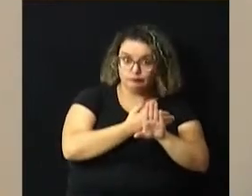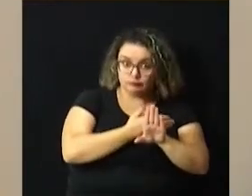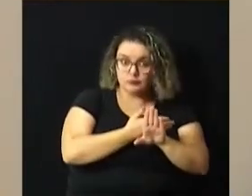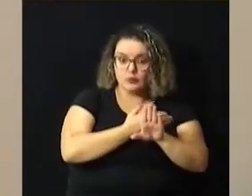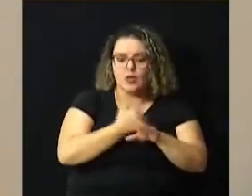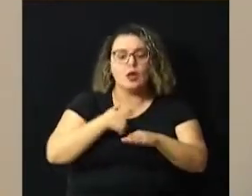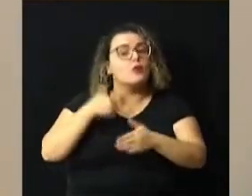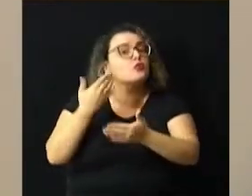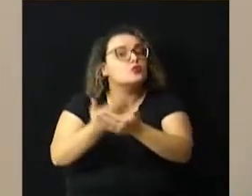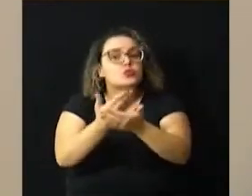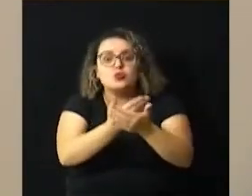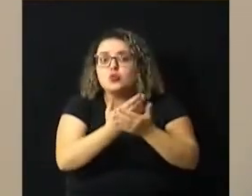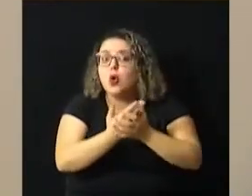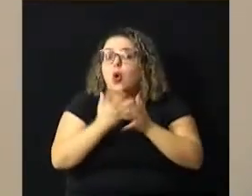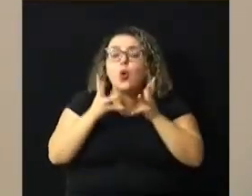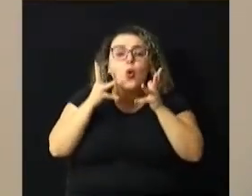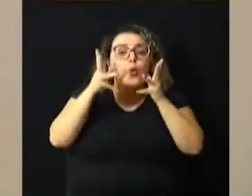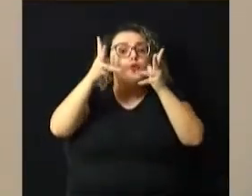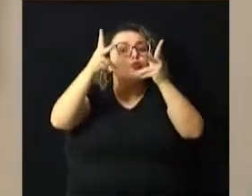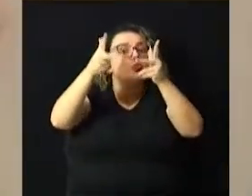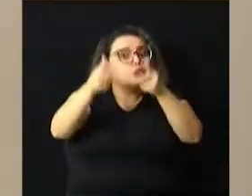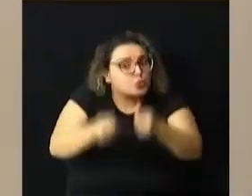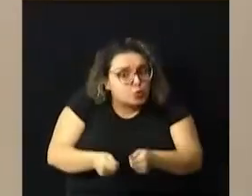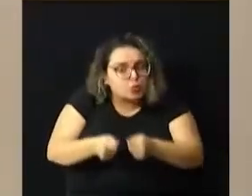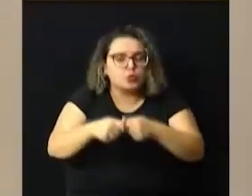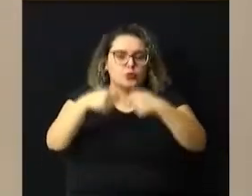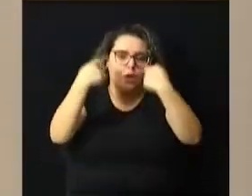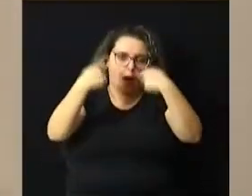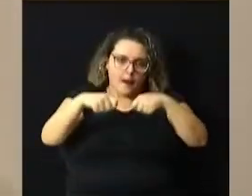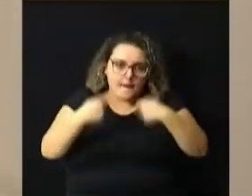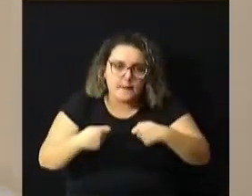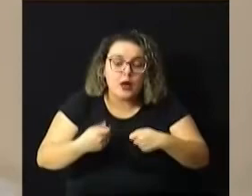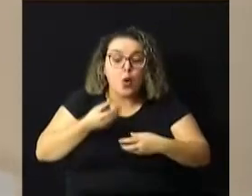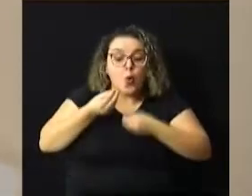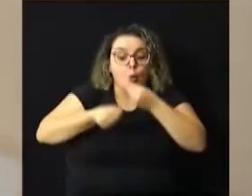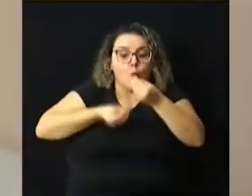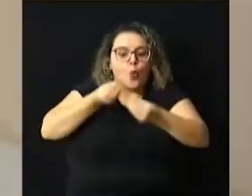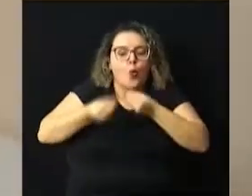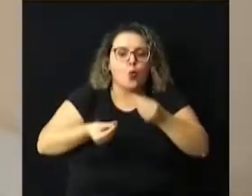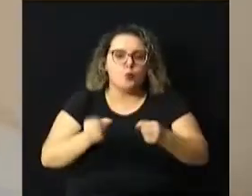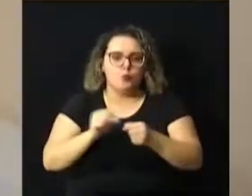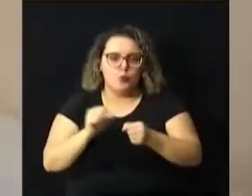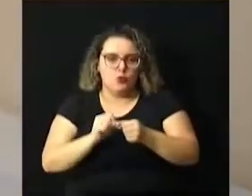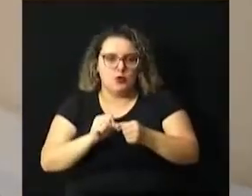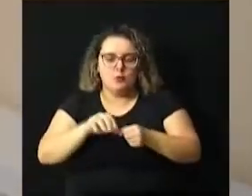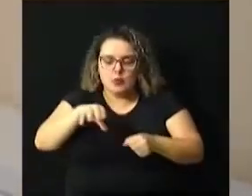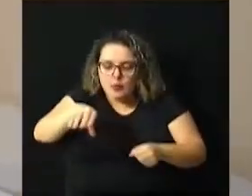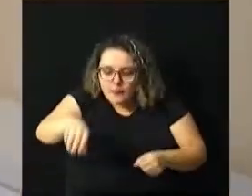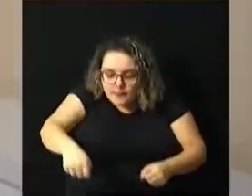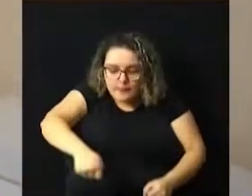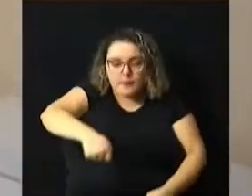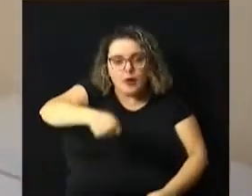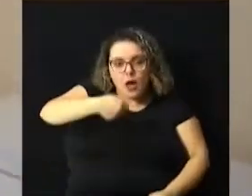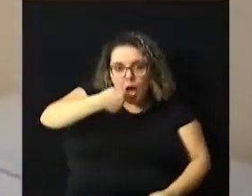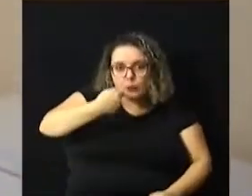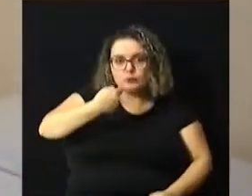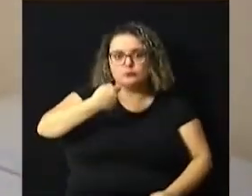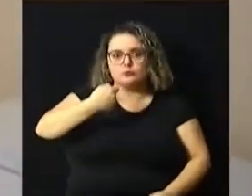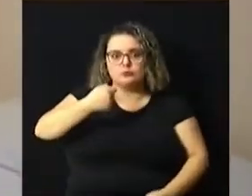ter estudado todos os componentes que você vai precisar e que eu vou precisar para atingir aquele